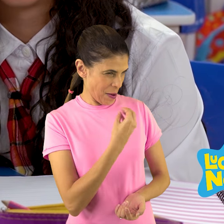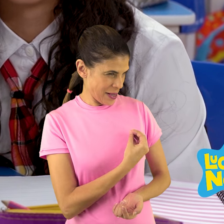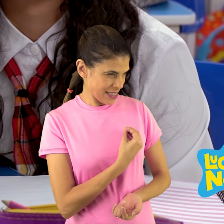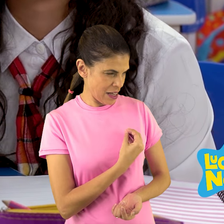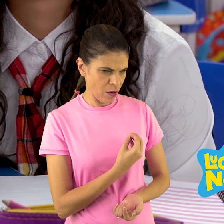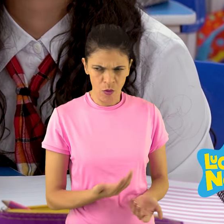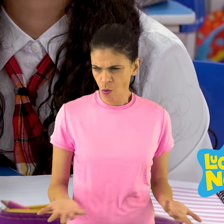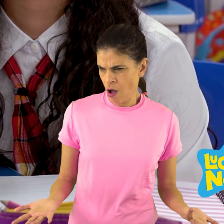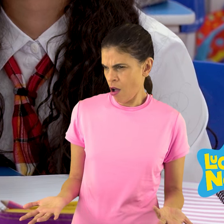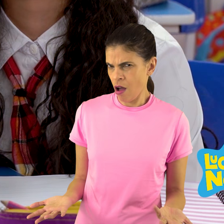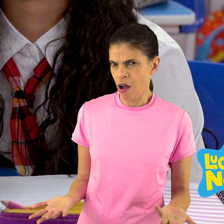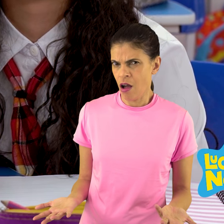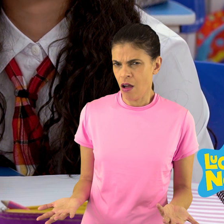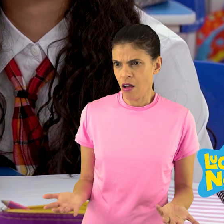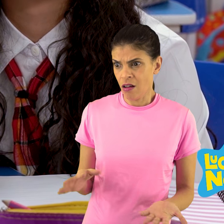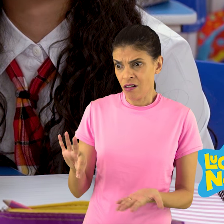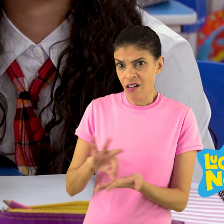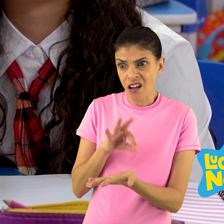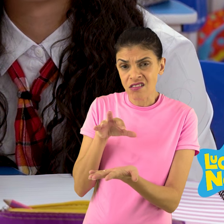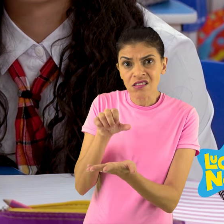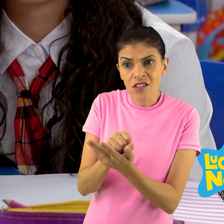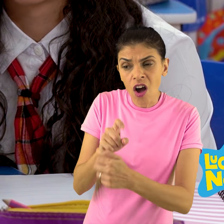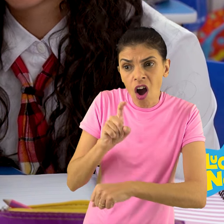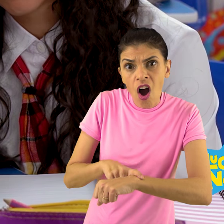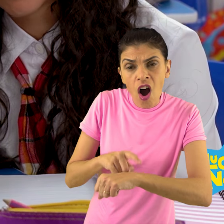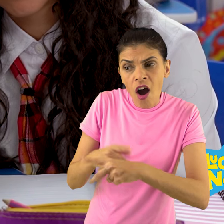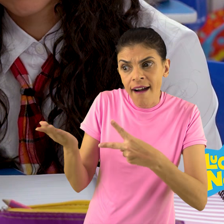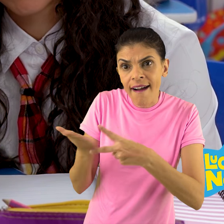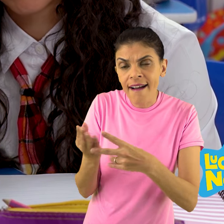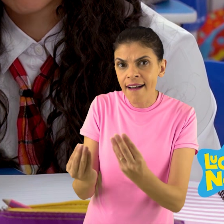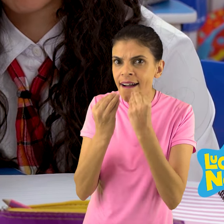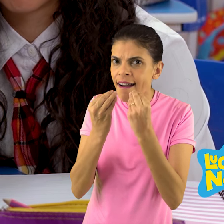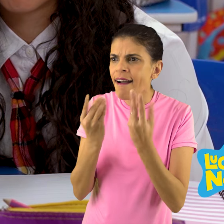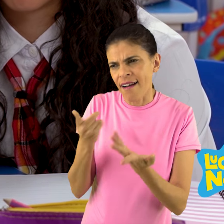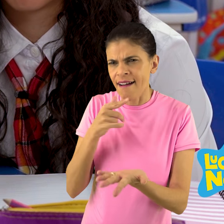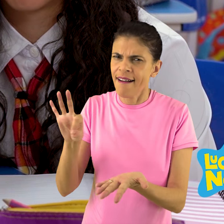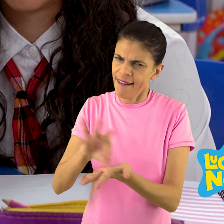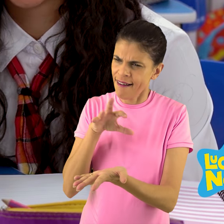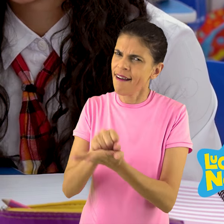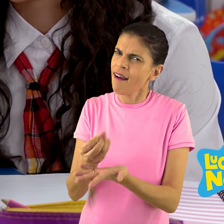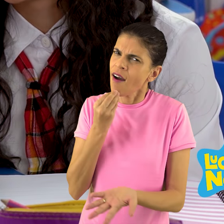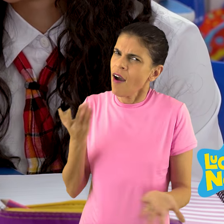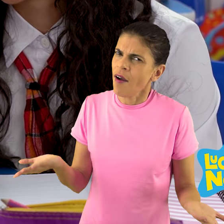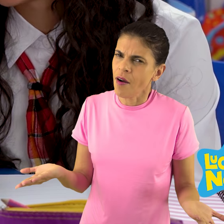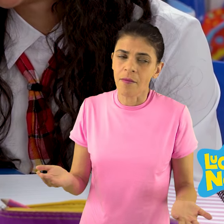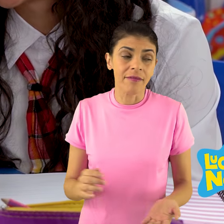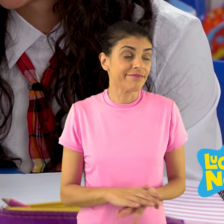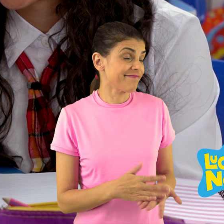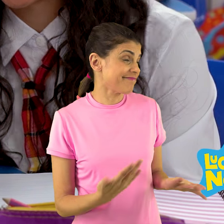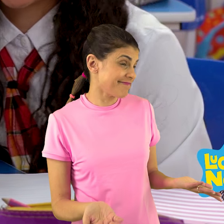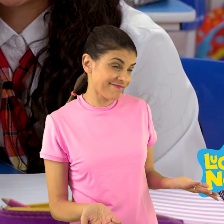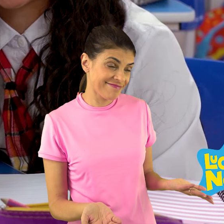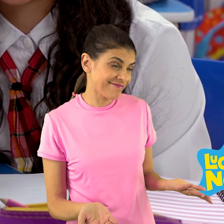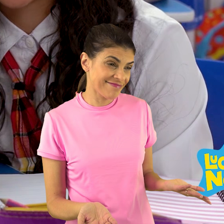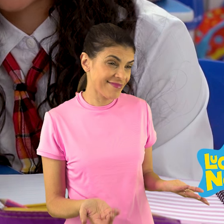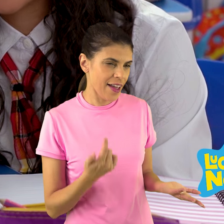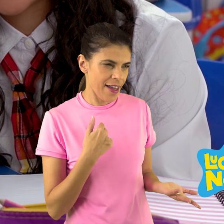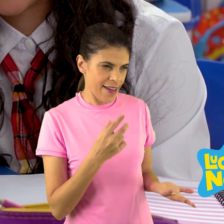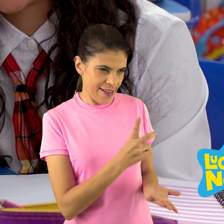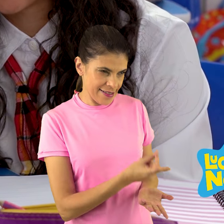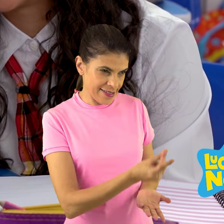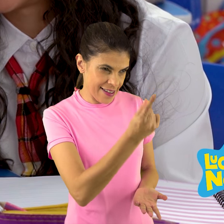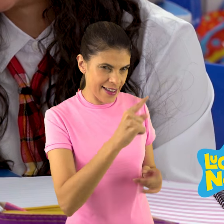Ué, as inscrições vão acontecer durante o recreio. É claro que eles vão se inscrever e participar. E é por isso mesmo que eu não posso deixar eles